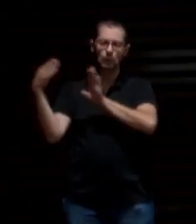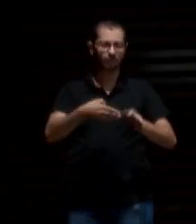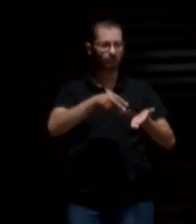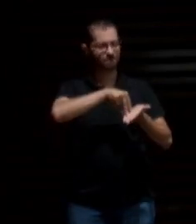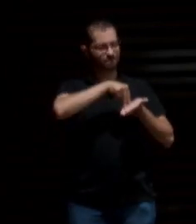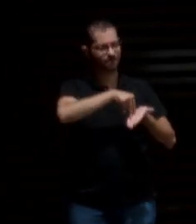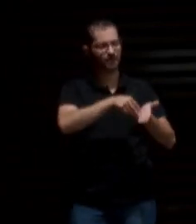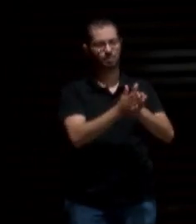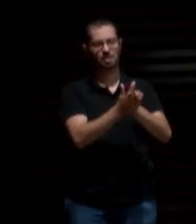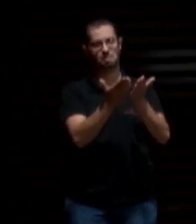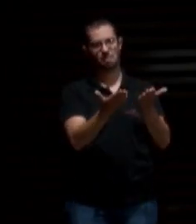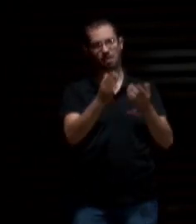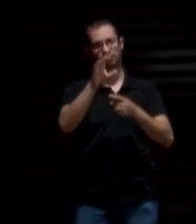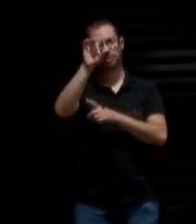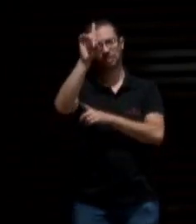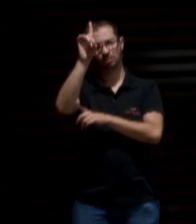Deus nos diz acerca disso.